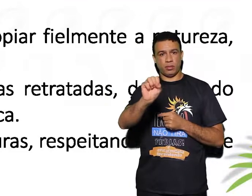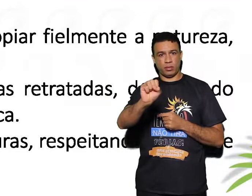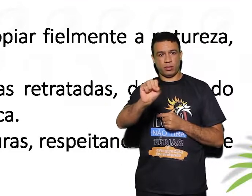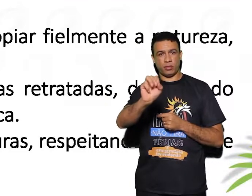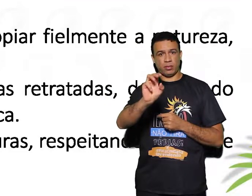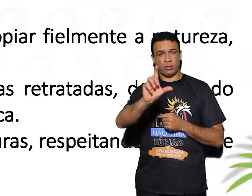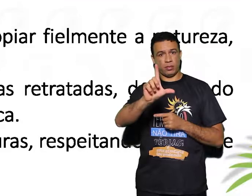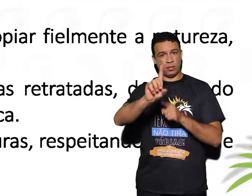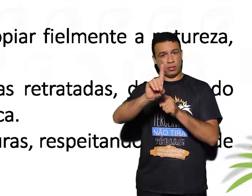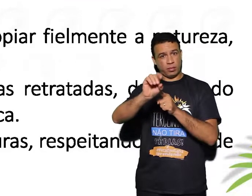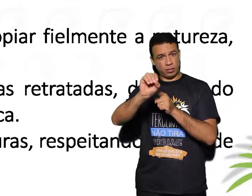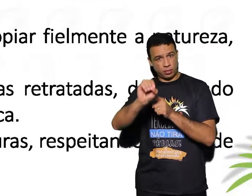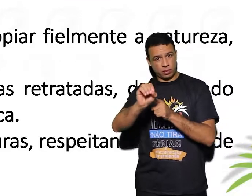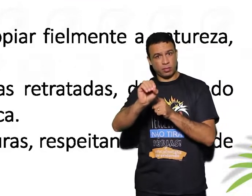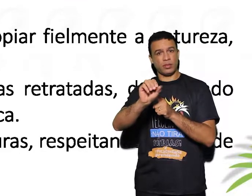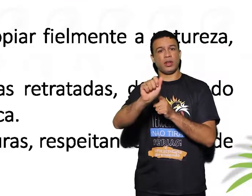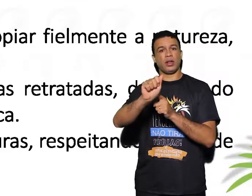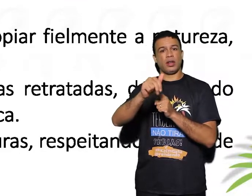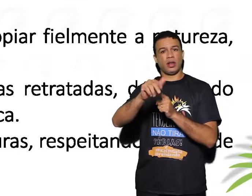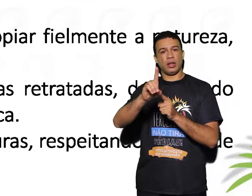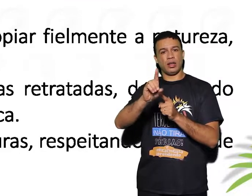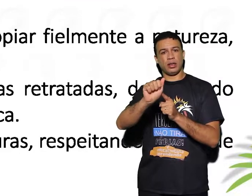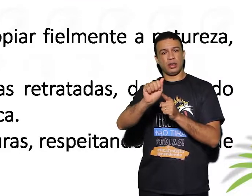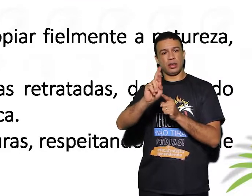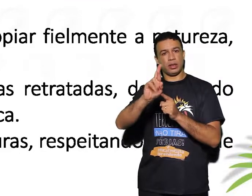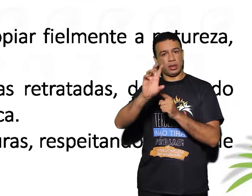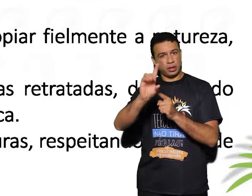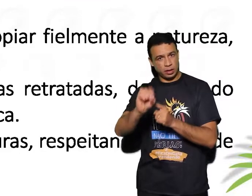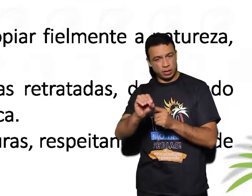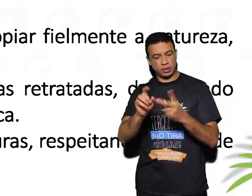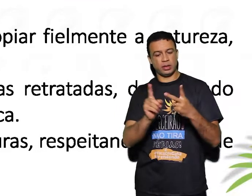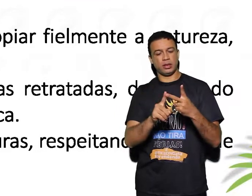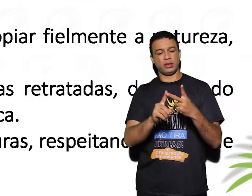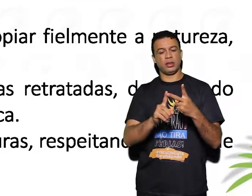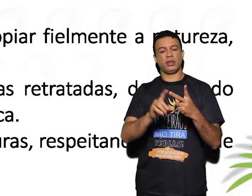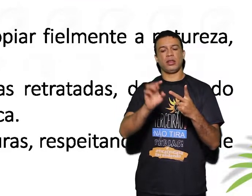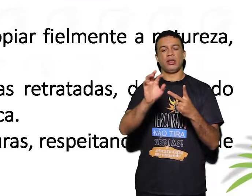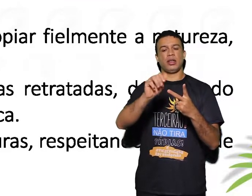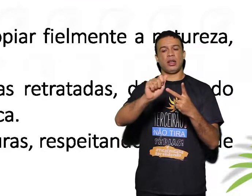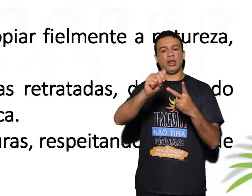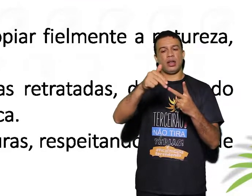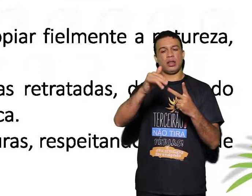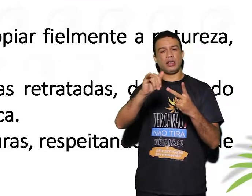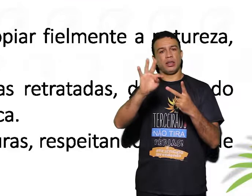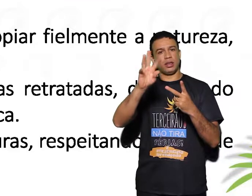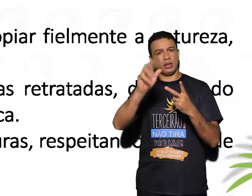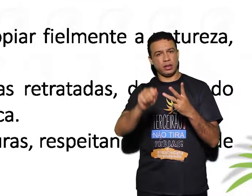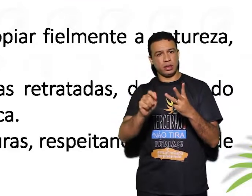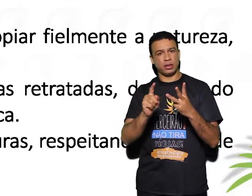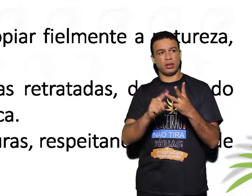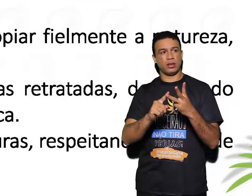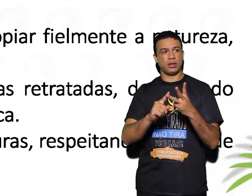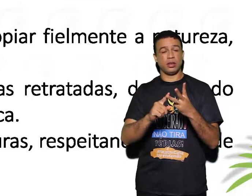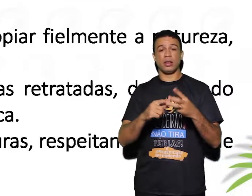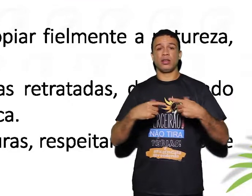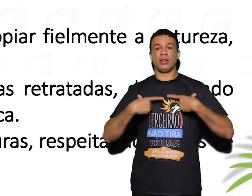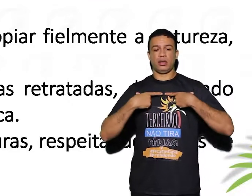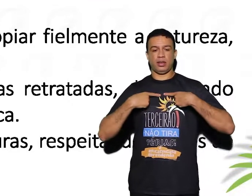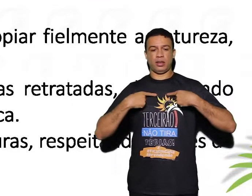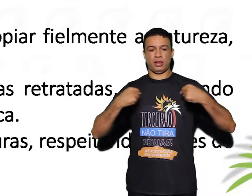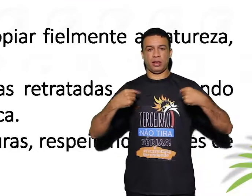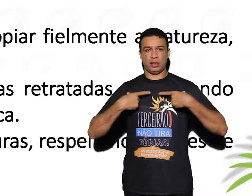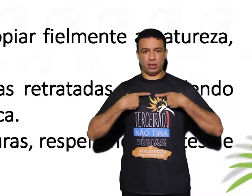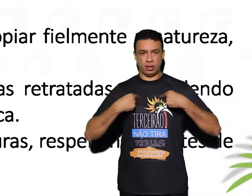pouquinho. Oswald de Andrade, Mário de Andrade, Di Cavalcante, Anita Malfatti. Nota, Tarsila do Amaral é um nome